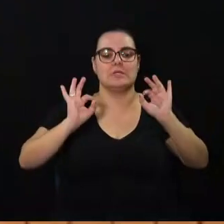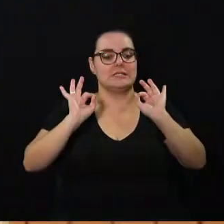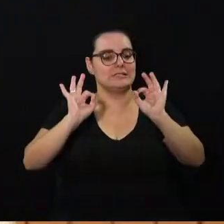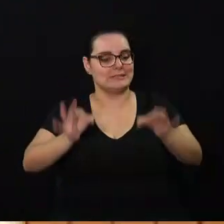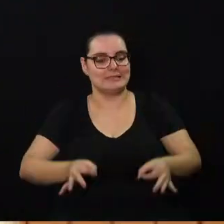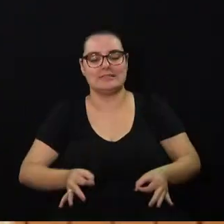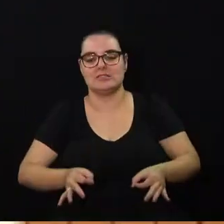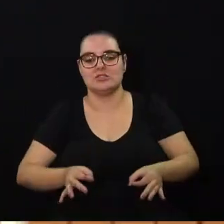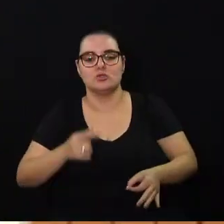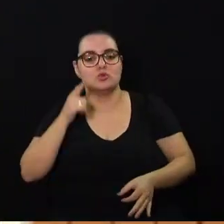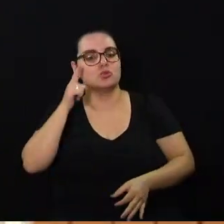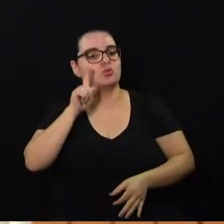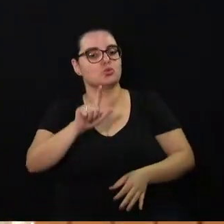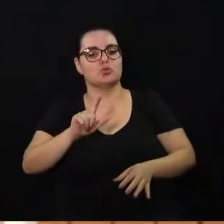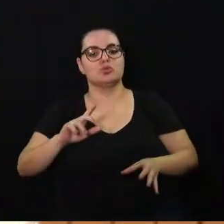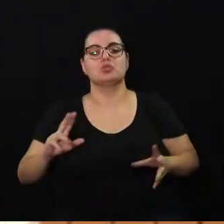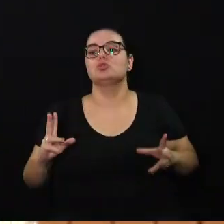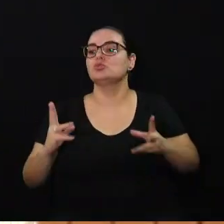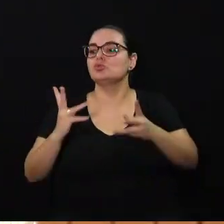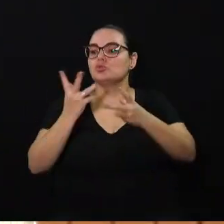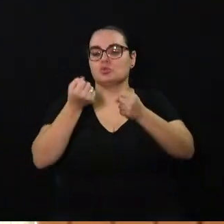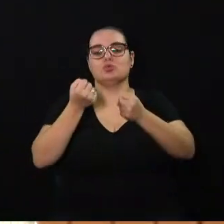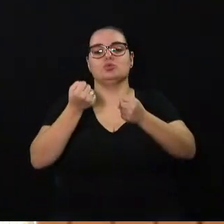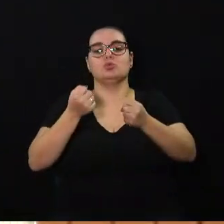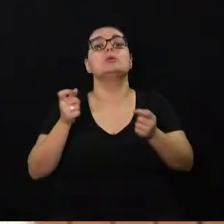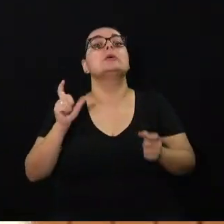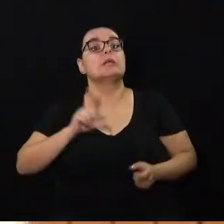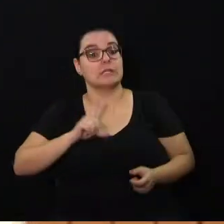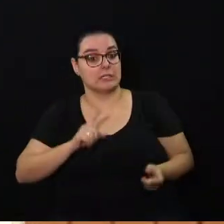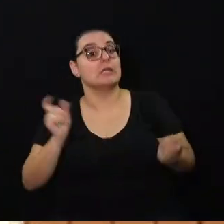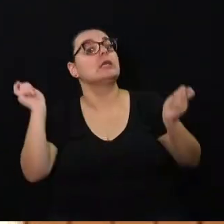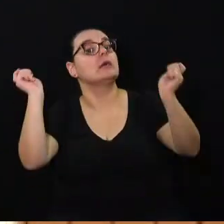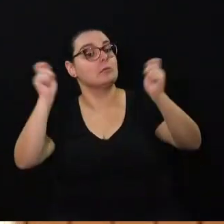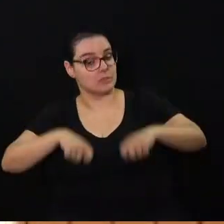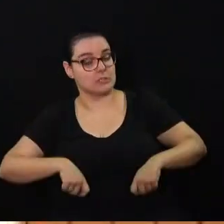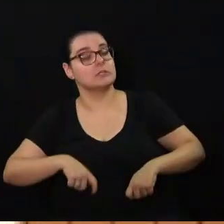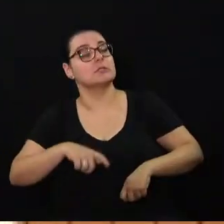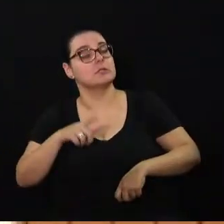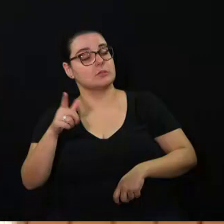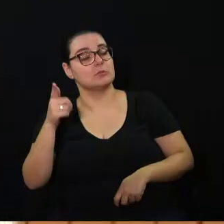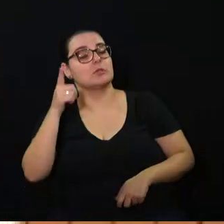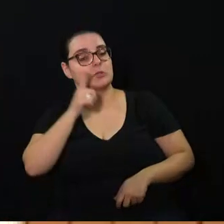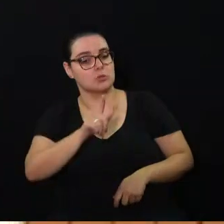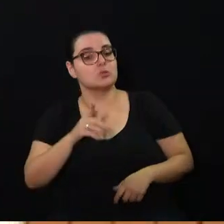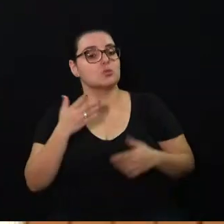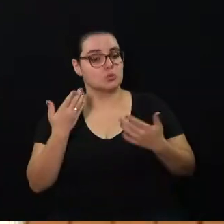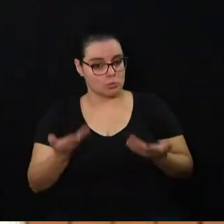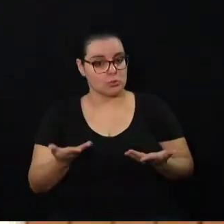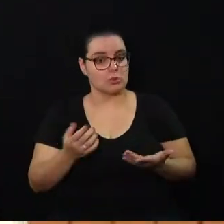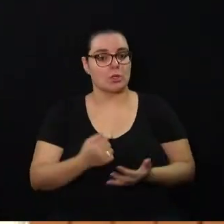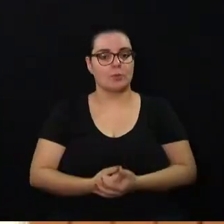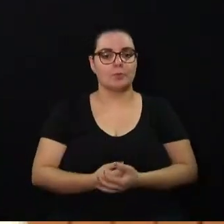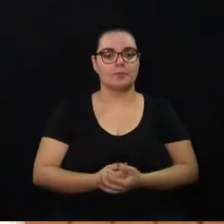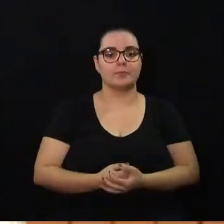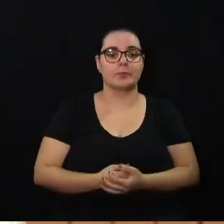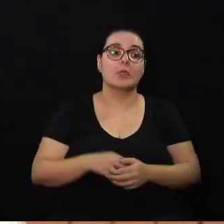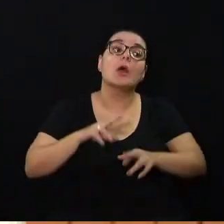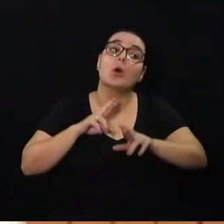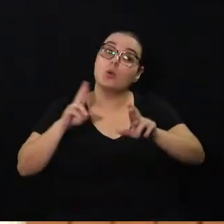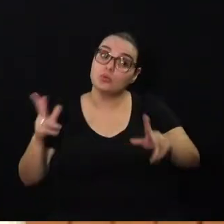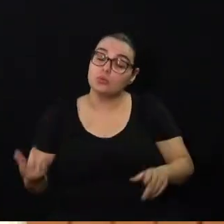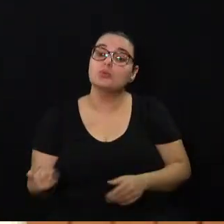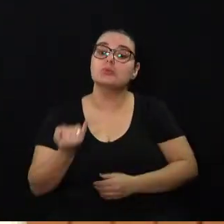alcançar tudo que potencialmente ele tem capacidade para isso né então isso é um diferencial importante